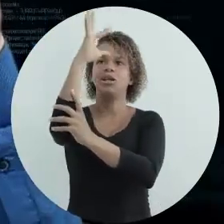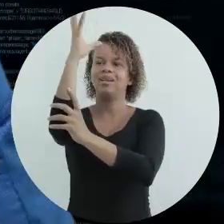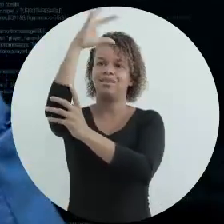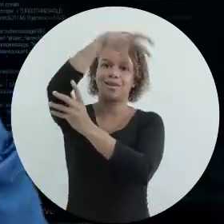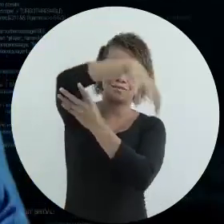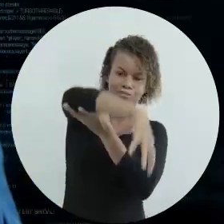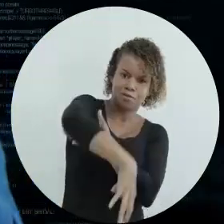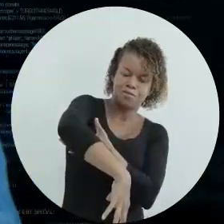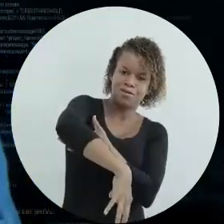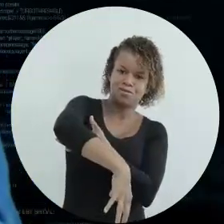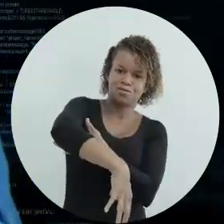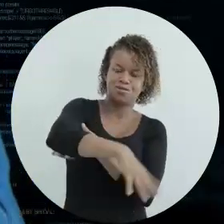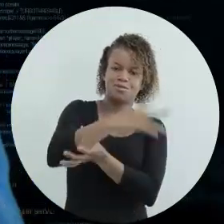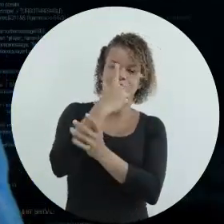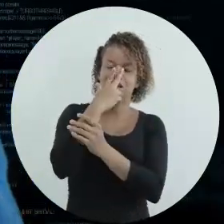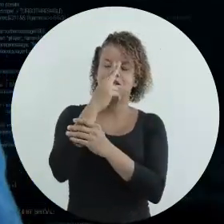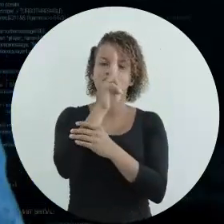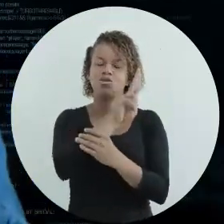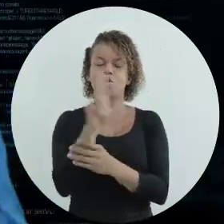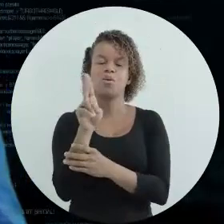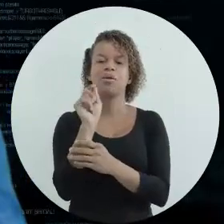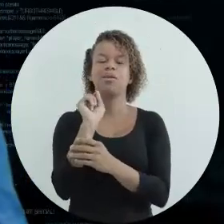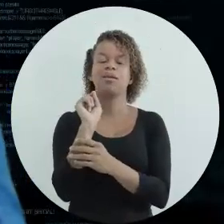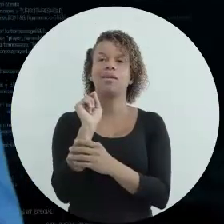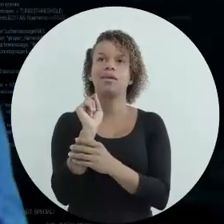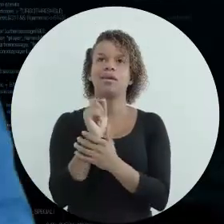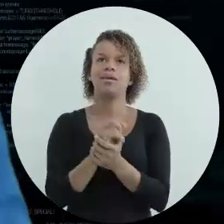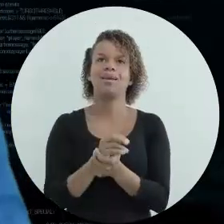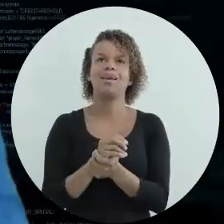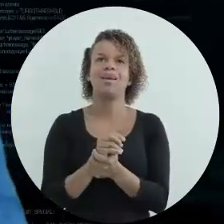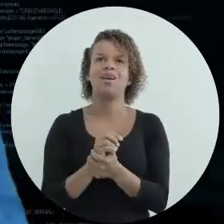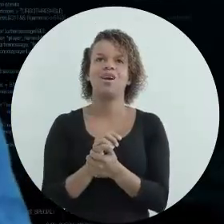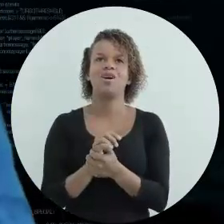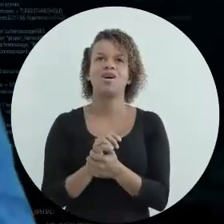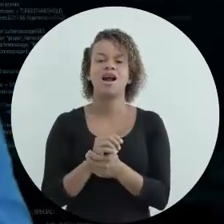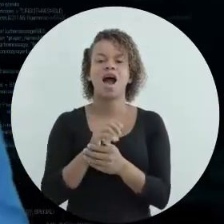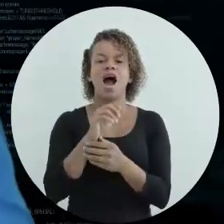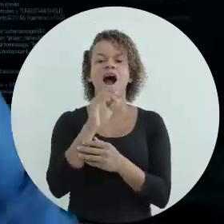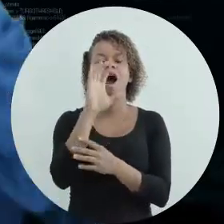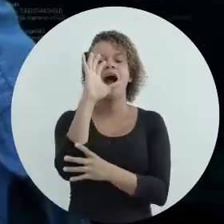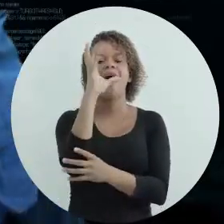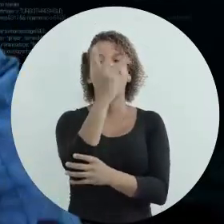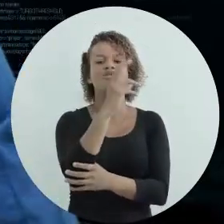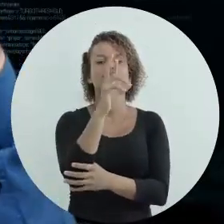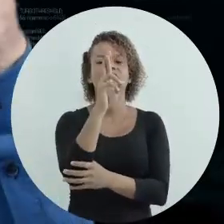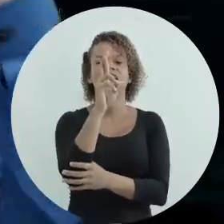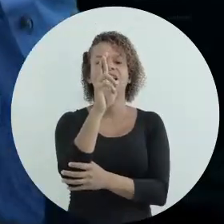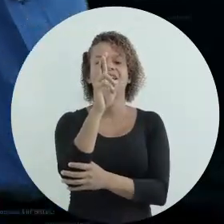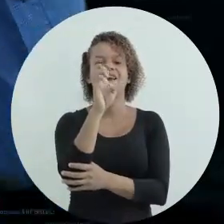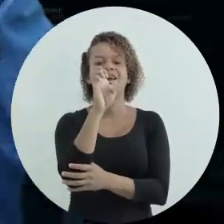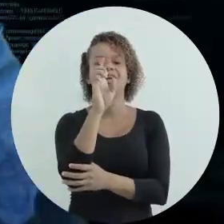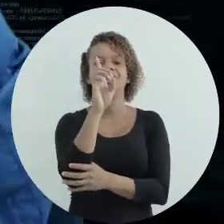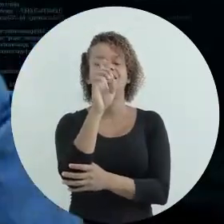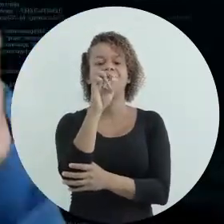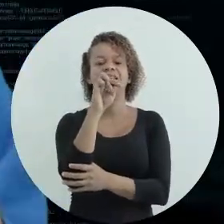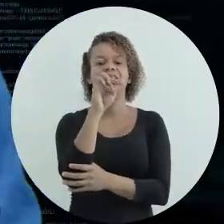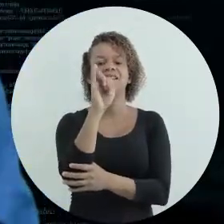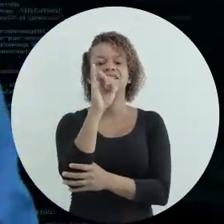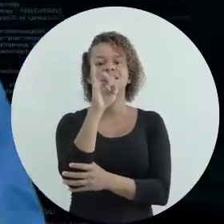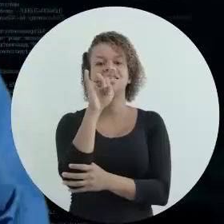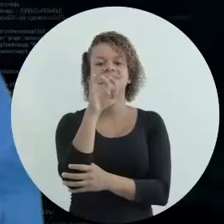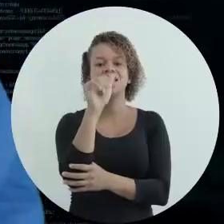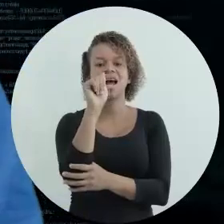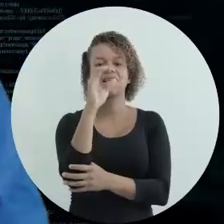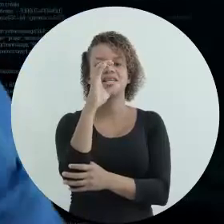ela é chamada de árvore de renderização. E que assim, ele vai usar para poder exibir